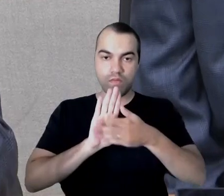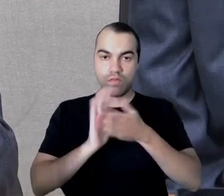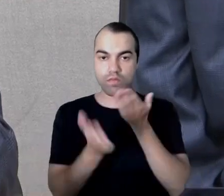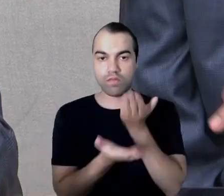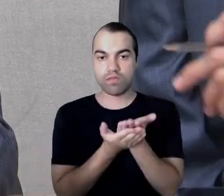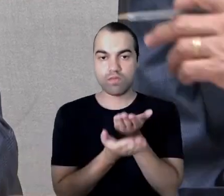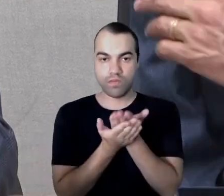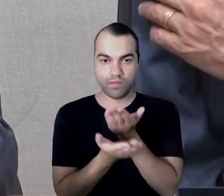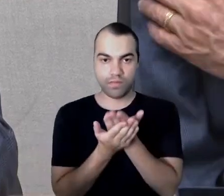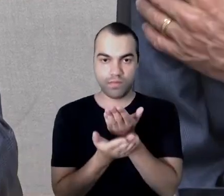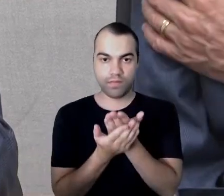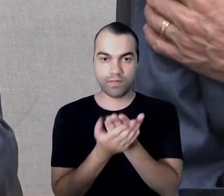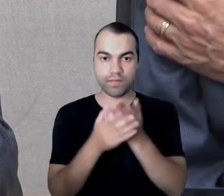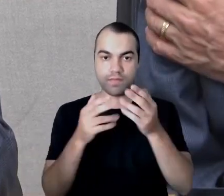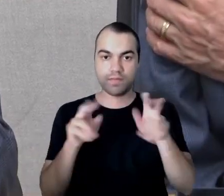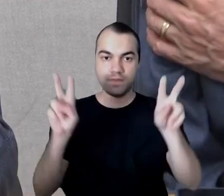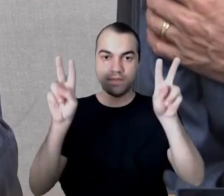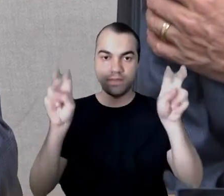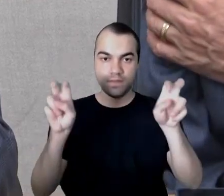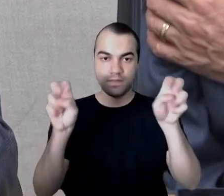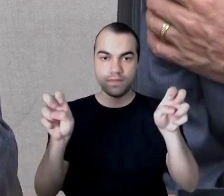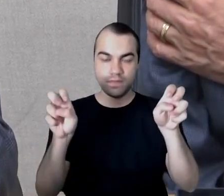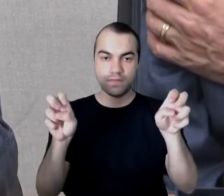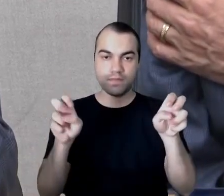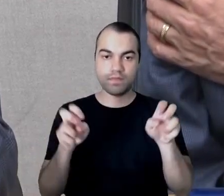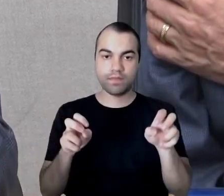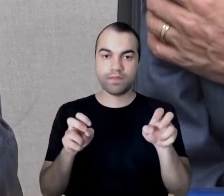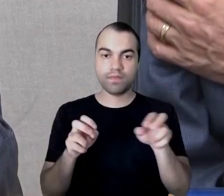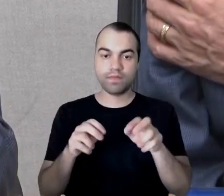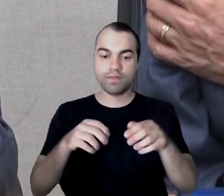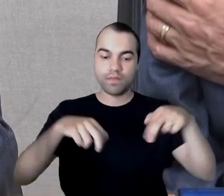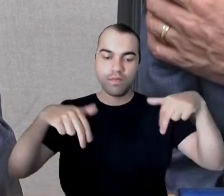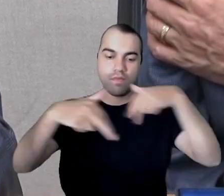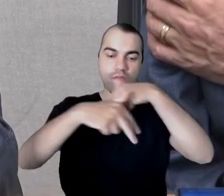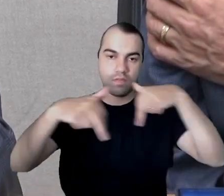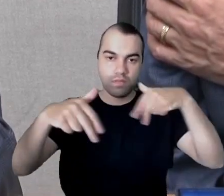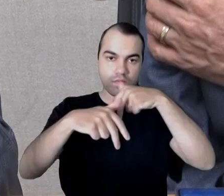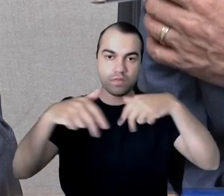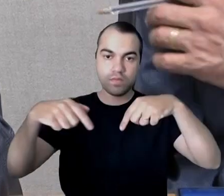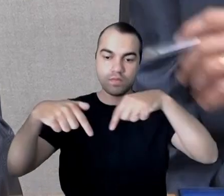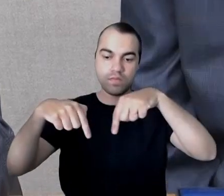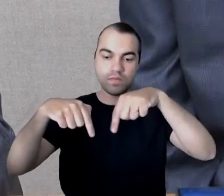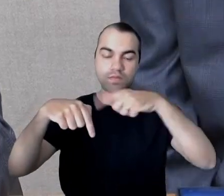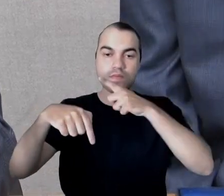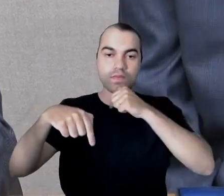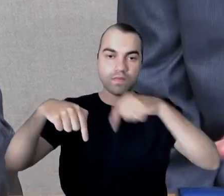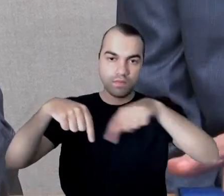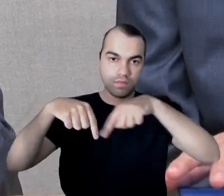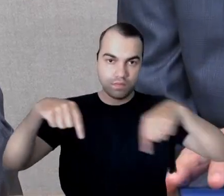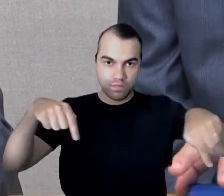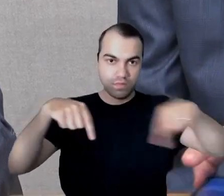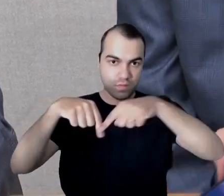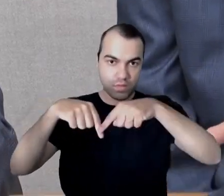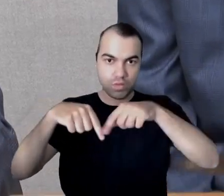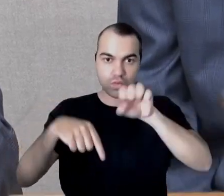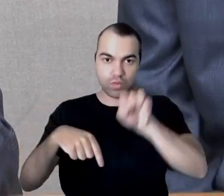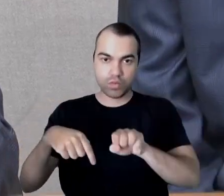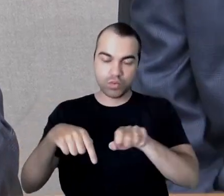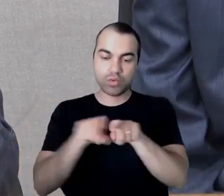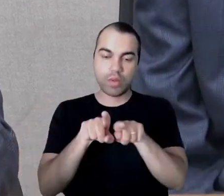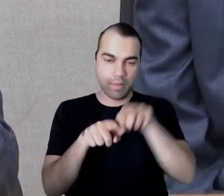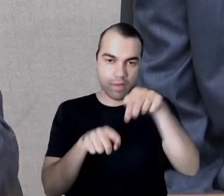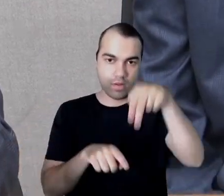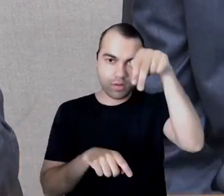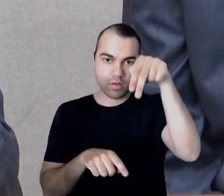abra aspas passagem de pedestres e redes de infraestrutura nos Lagos Sul e Norte fecham aspas e a abro